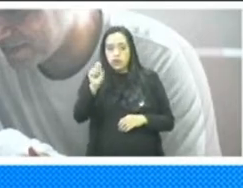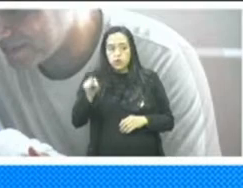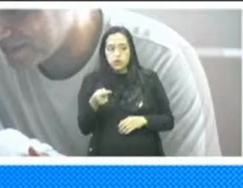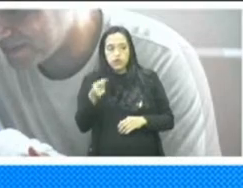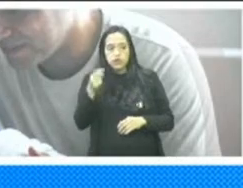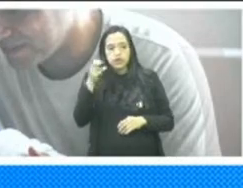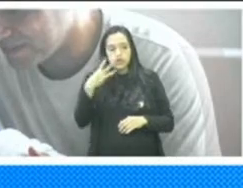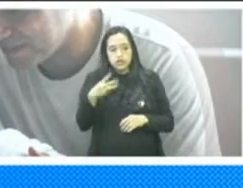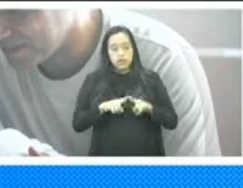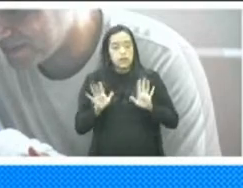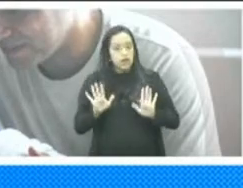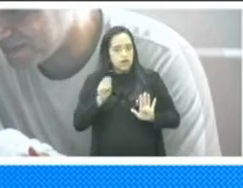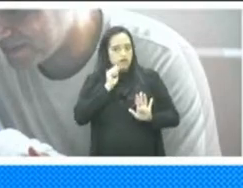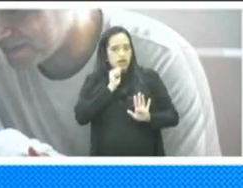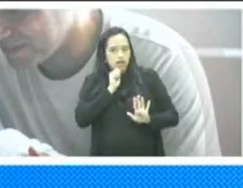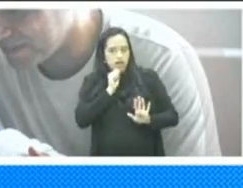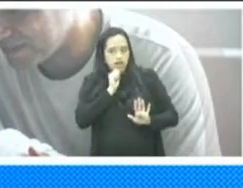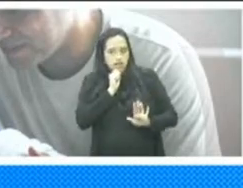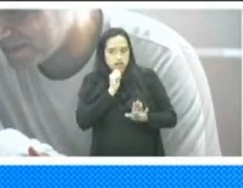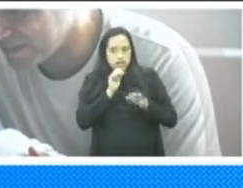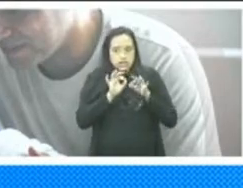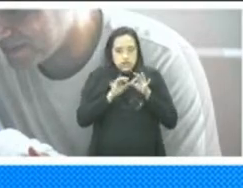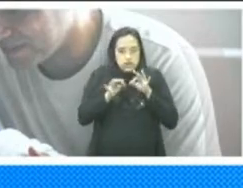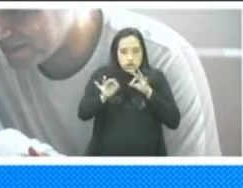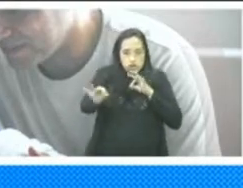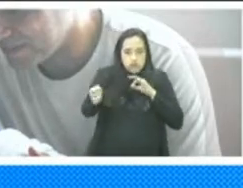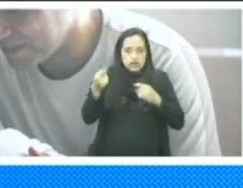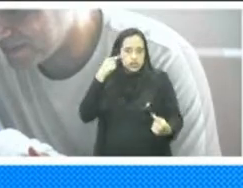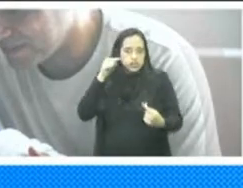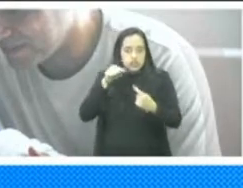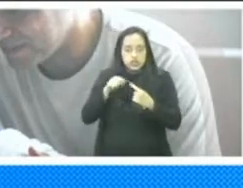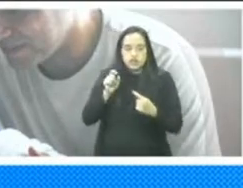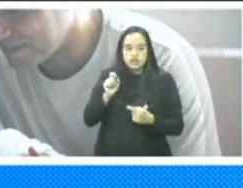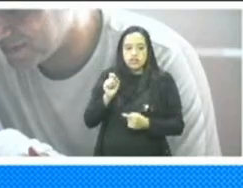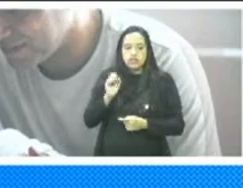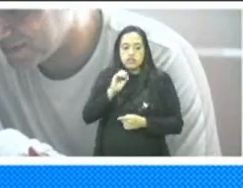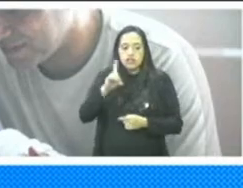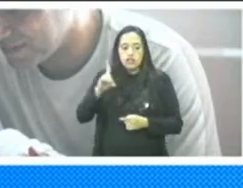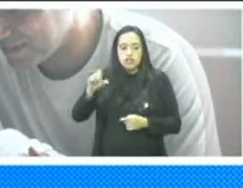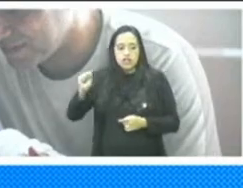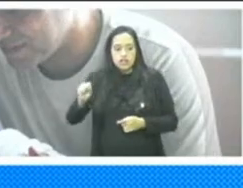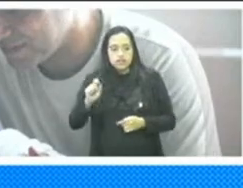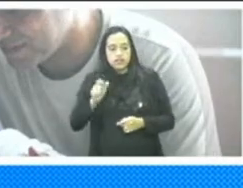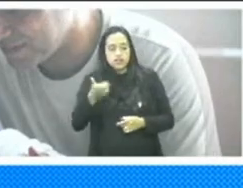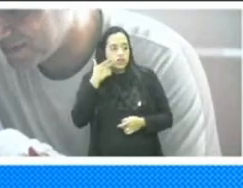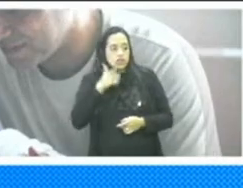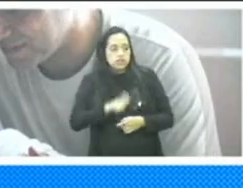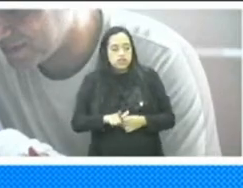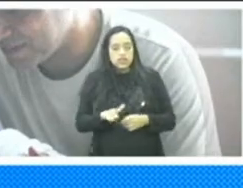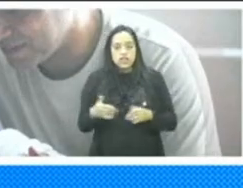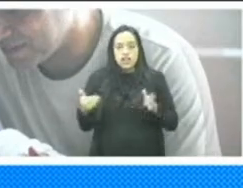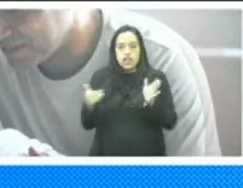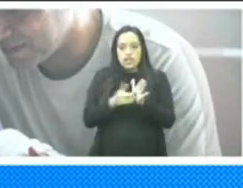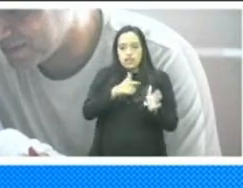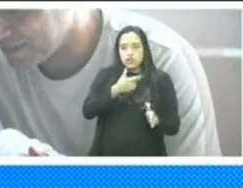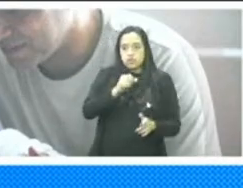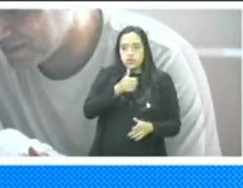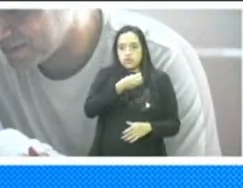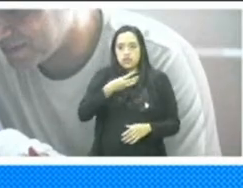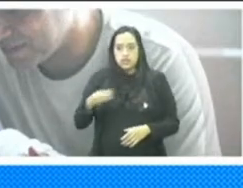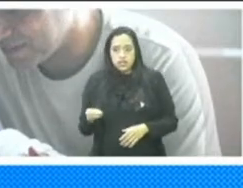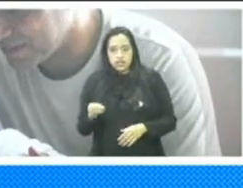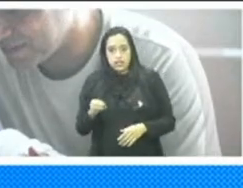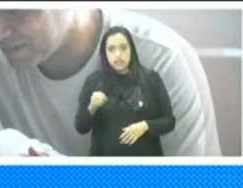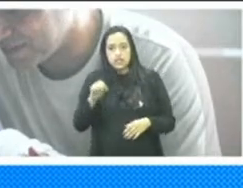Mas estamos ainda distantes da meta, né, dos ODS, que é alcançar até 2030